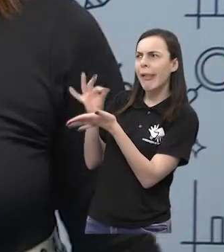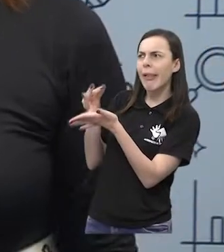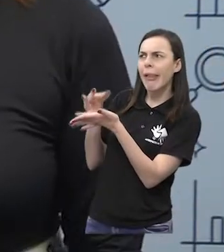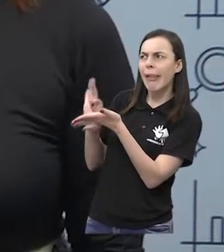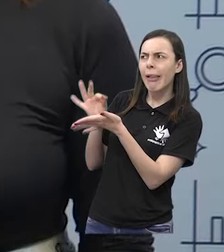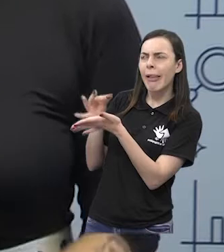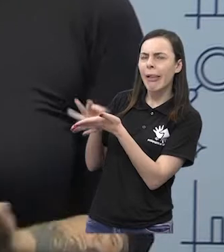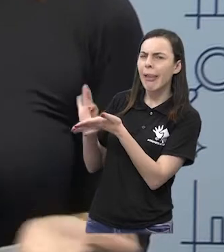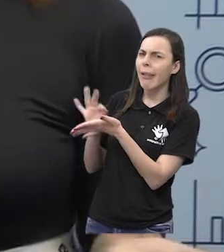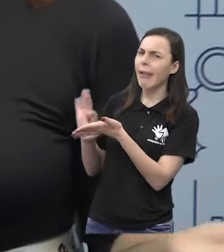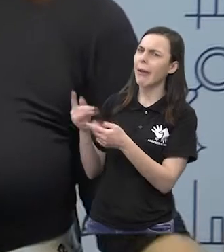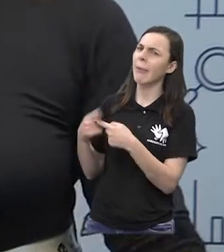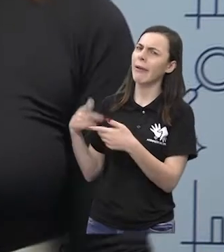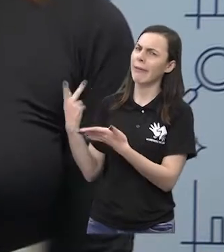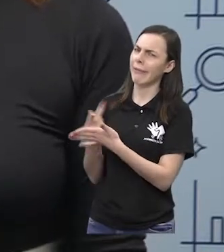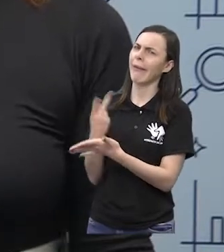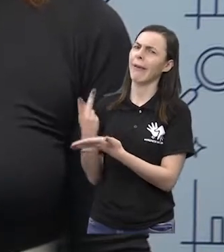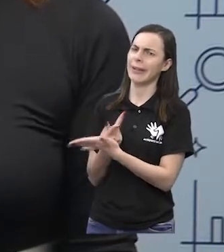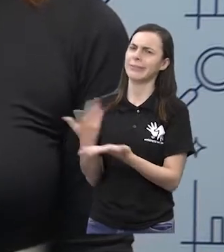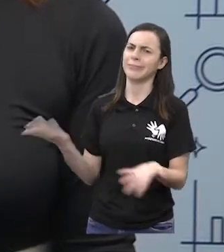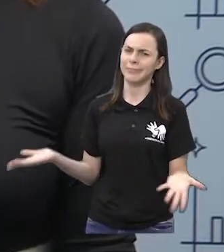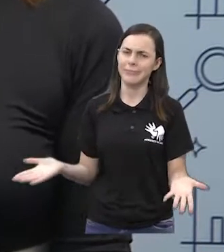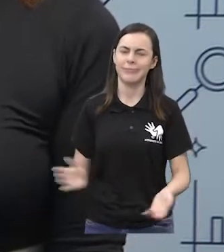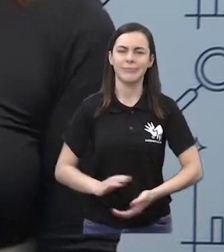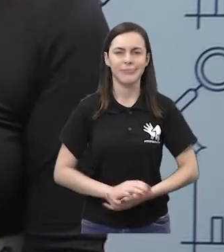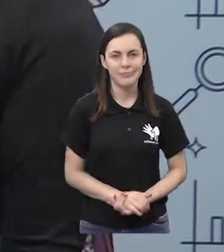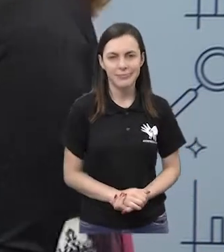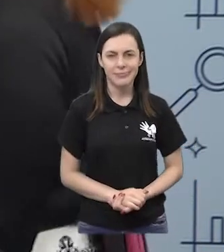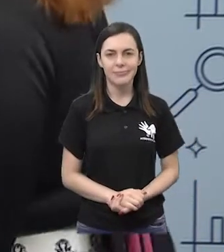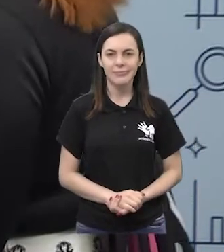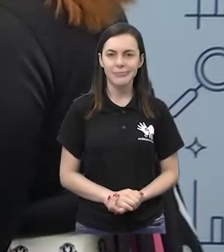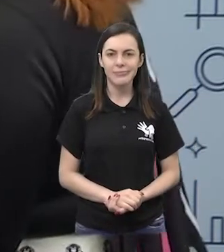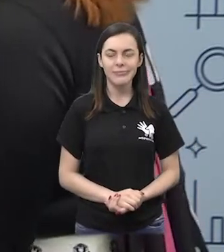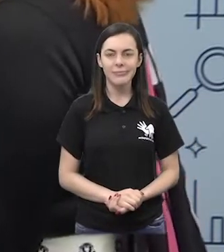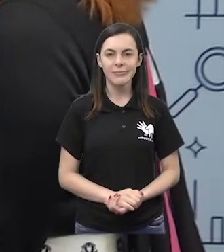correções muitos erros haviam nessa